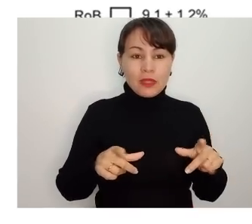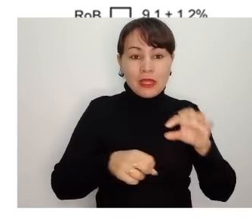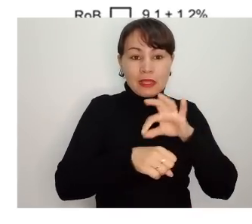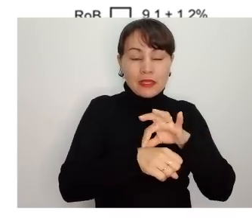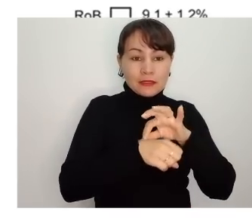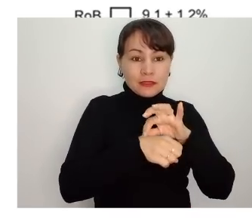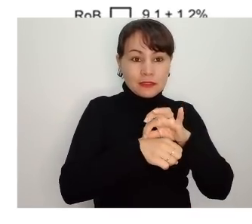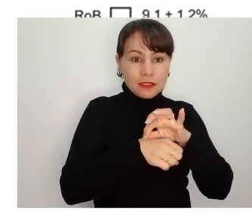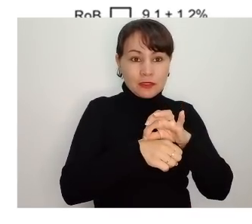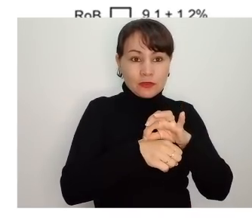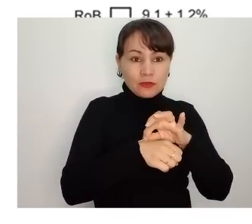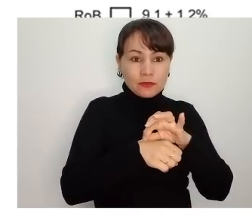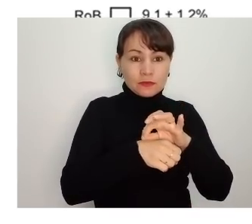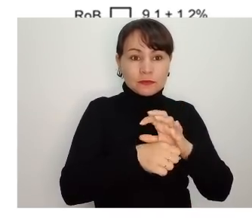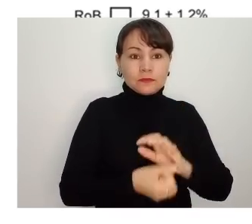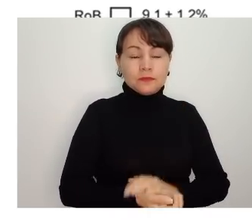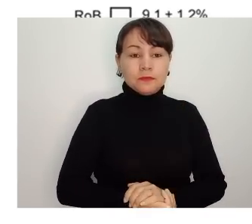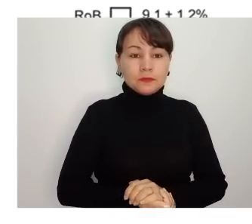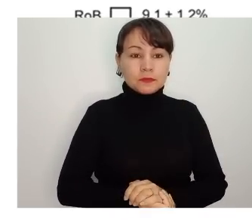E essas células,